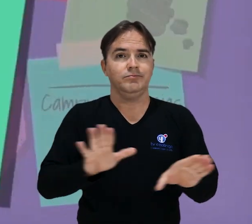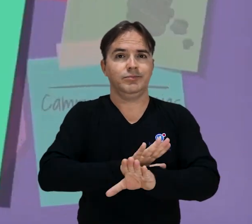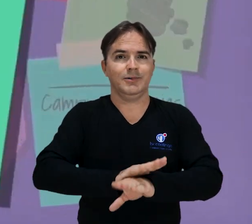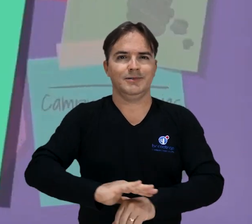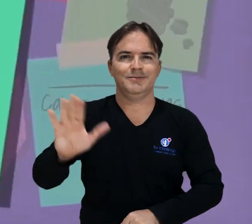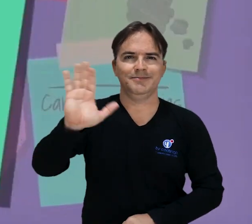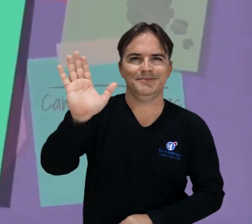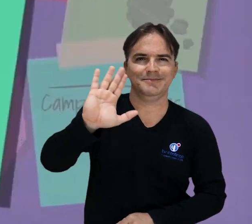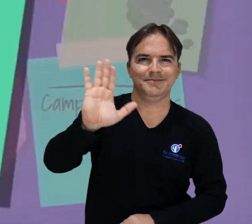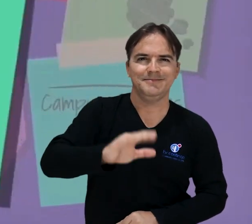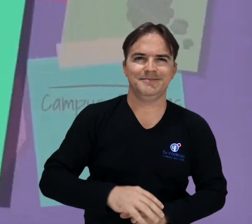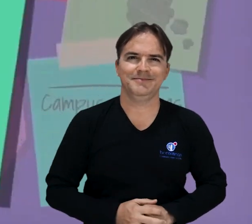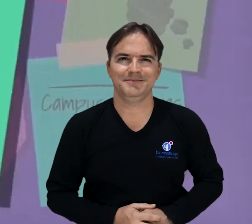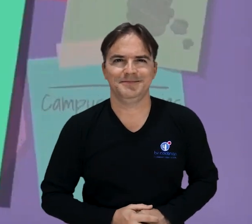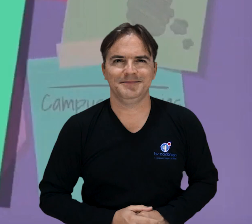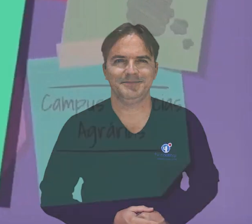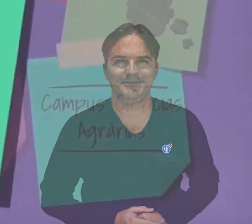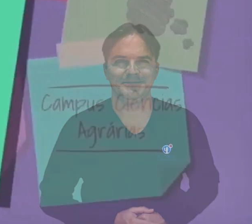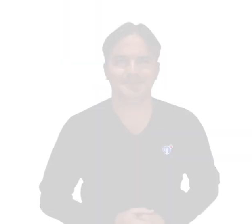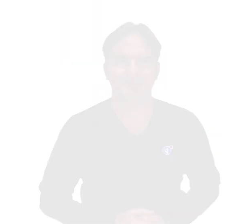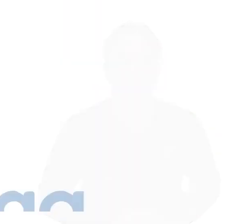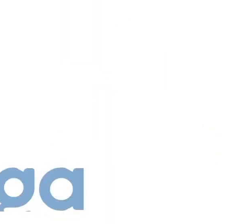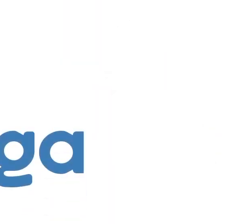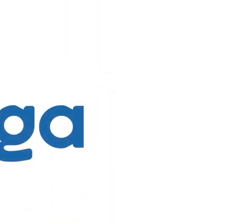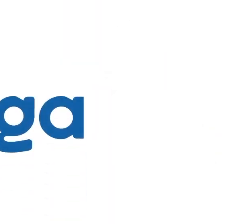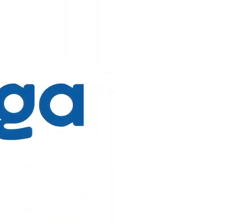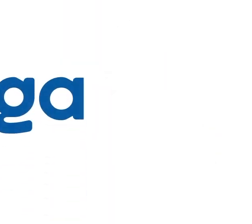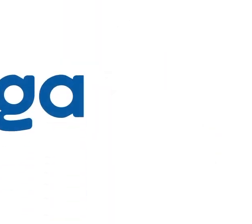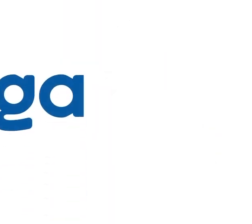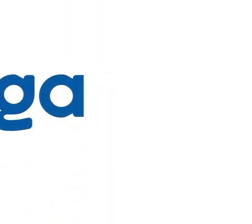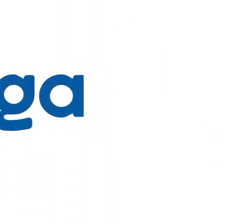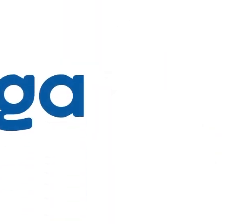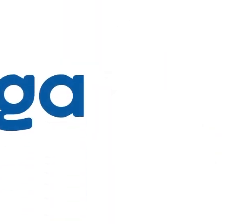e fica por aqui até a próxima